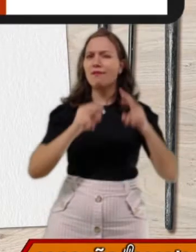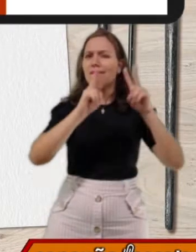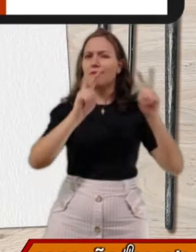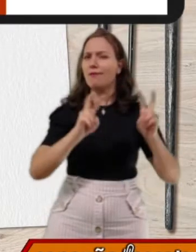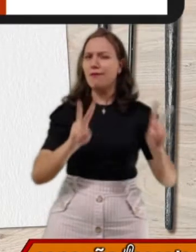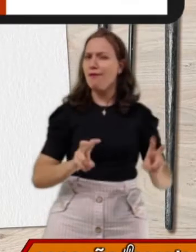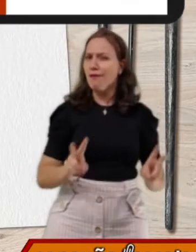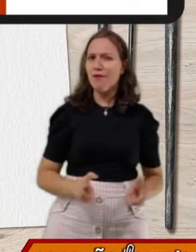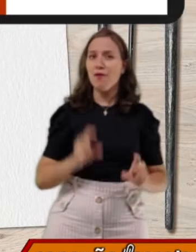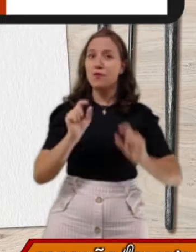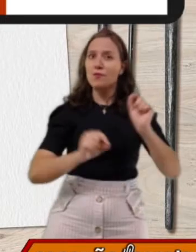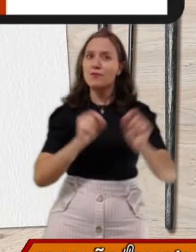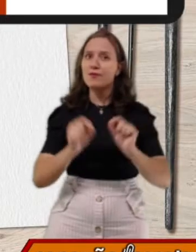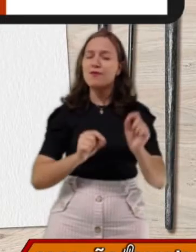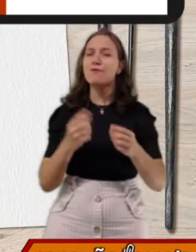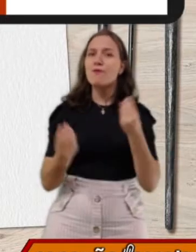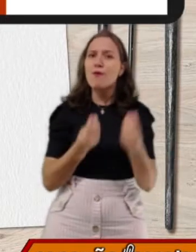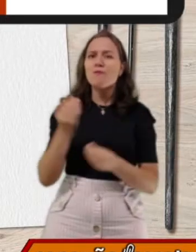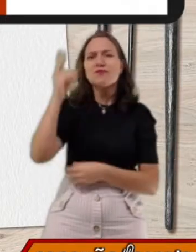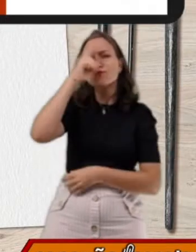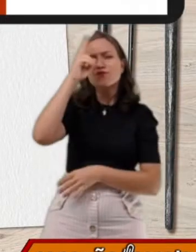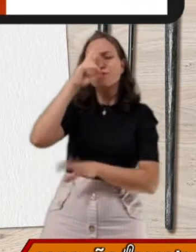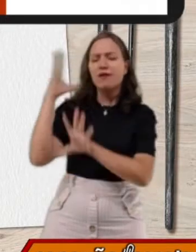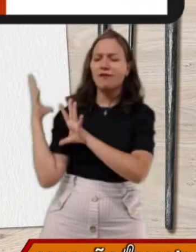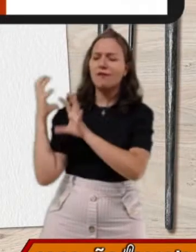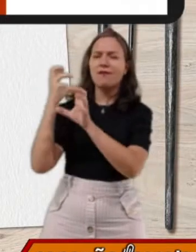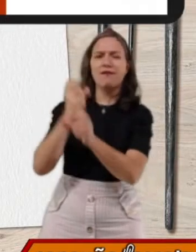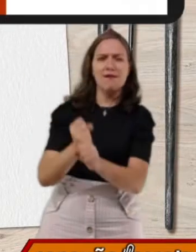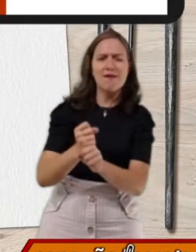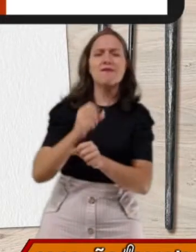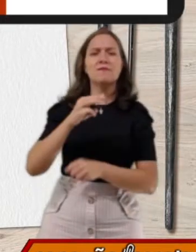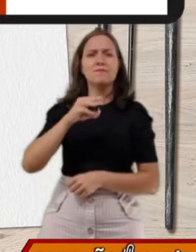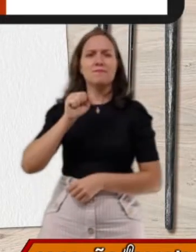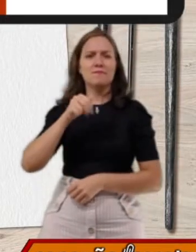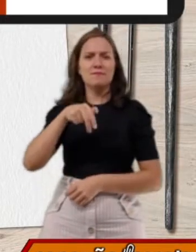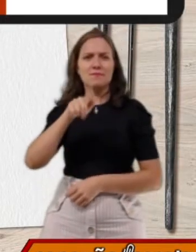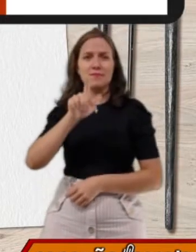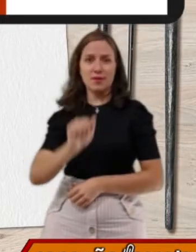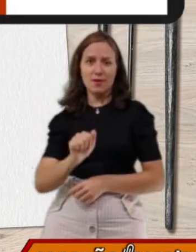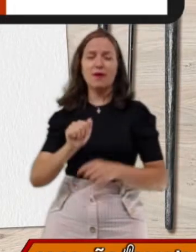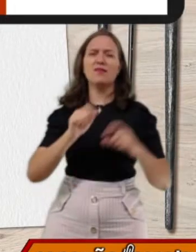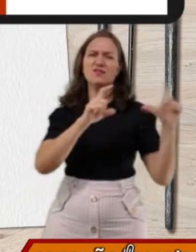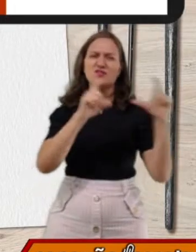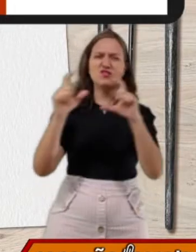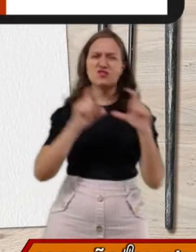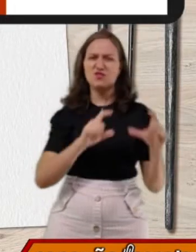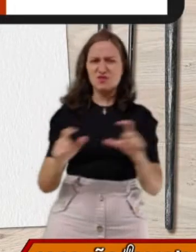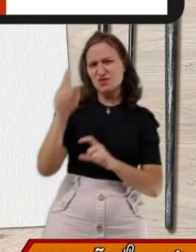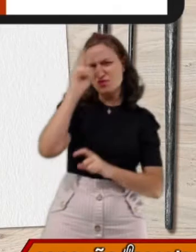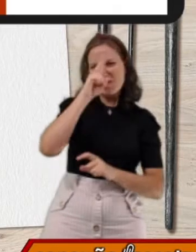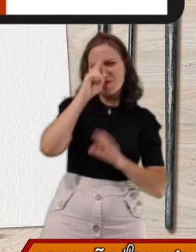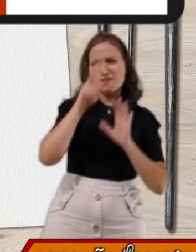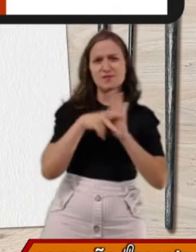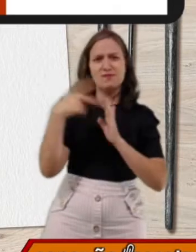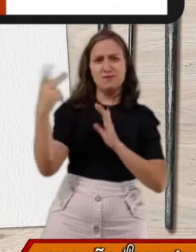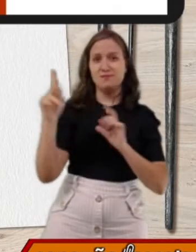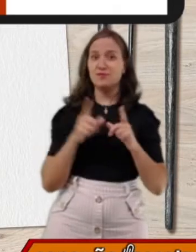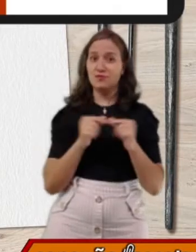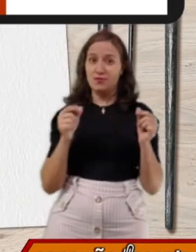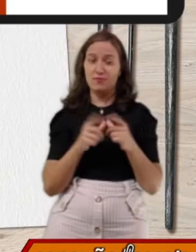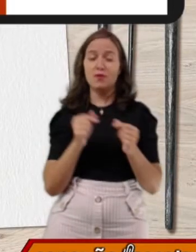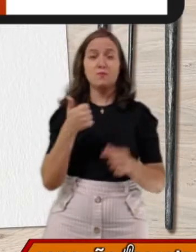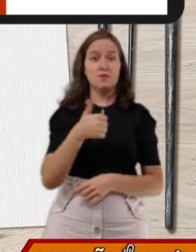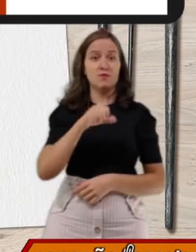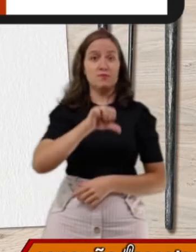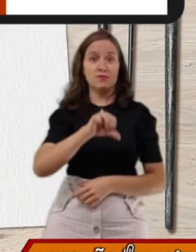falamos um pouquinho da história do Mangá que surgiu lá no Japão por volta o que é de 1920 mas que se popularizou mesmo